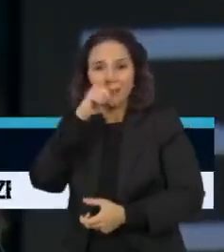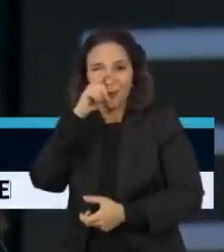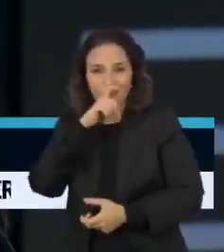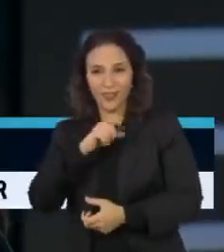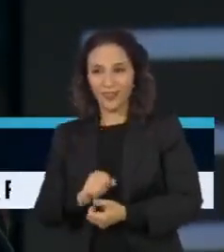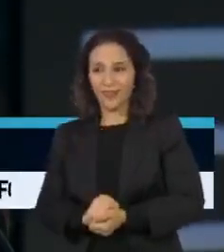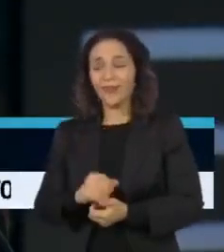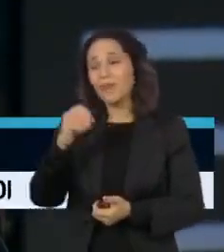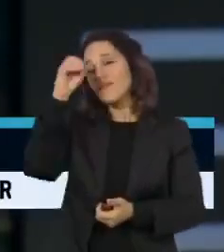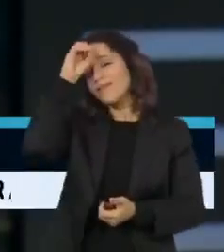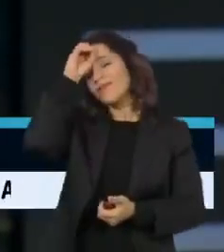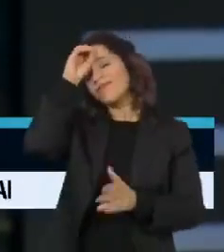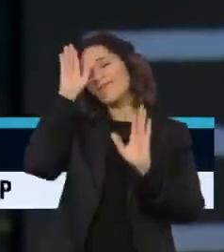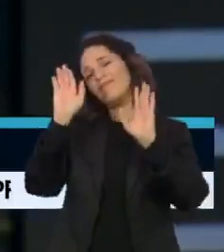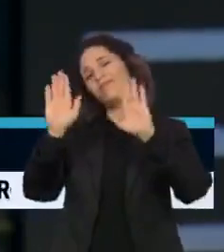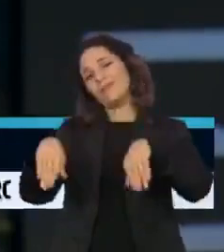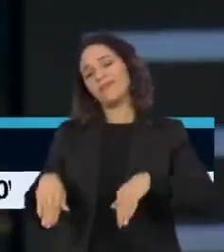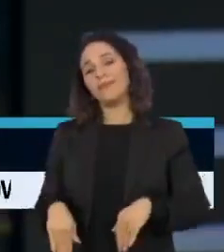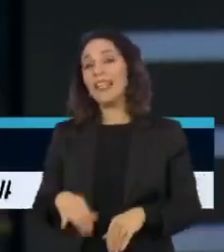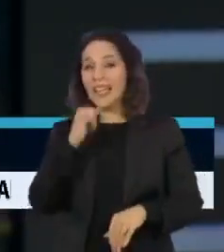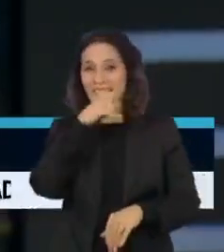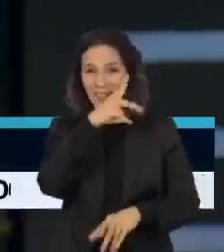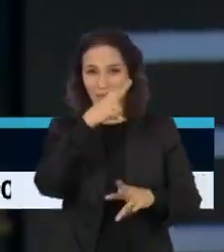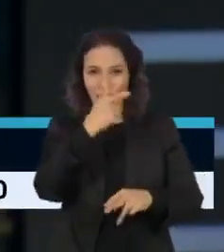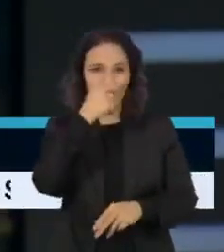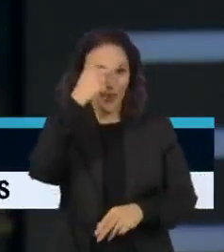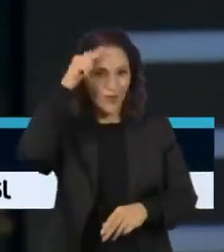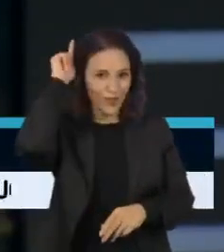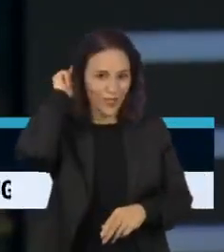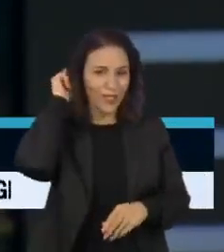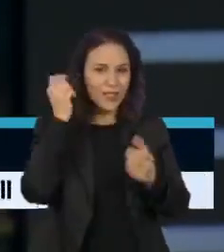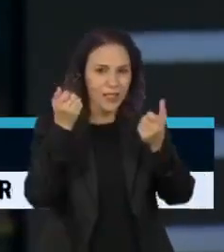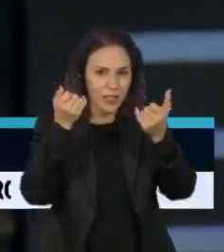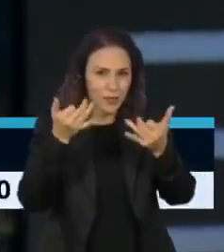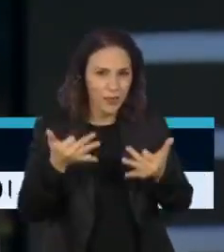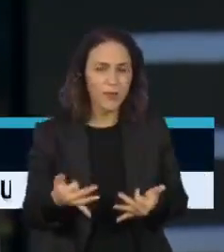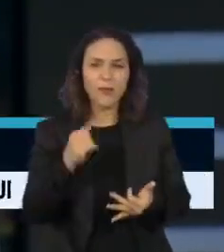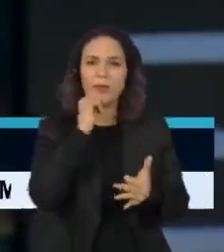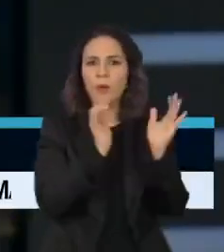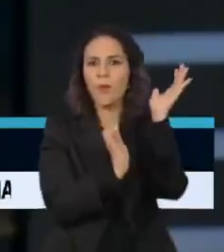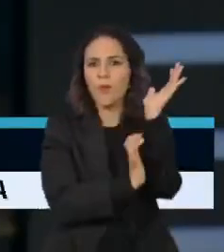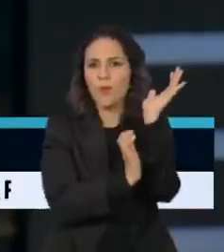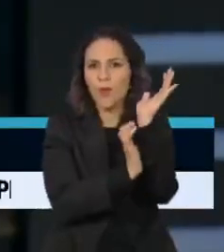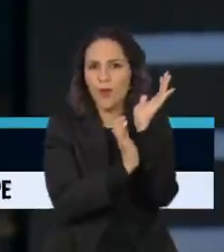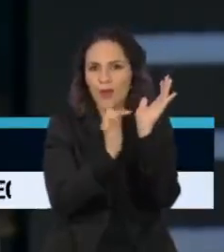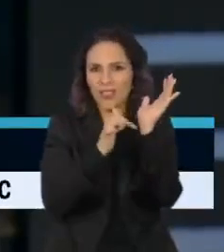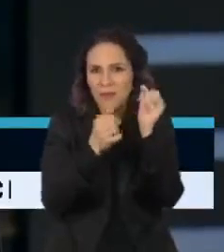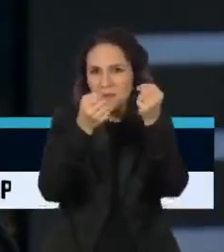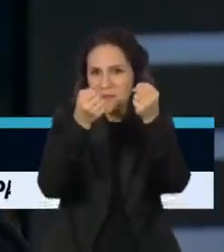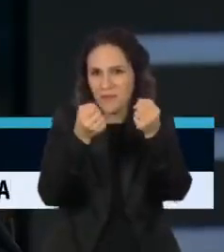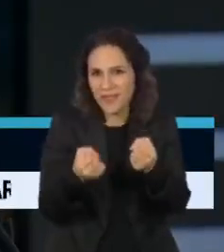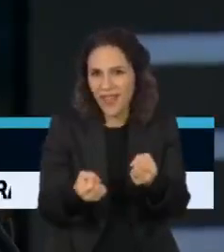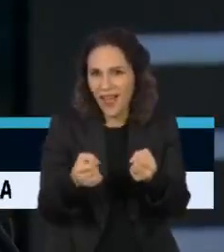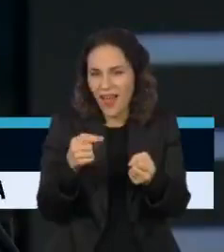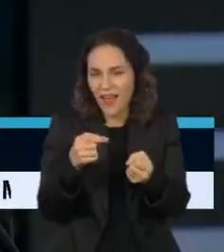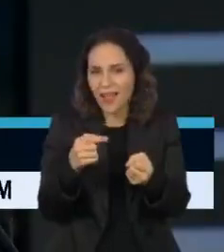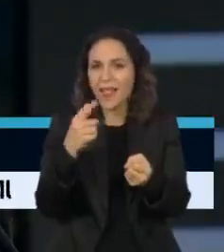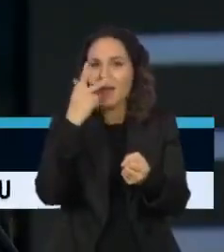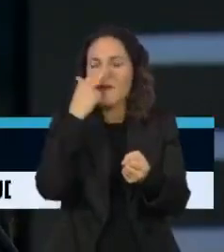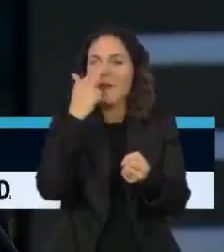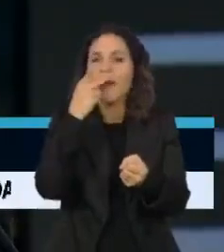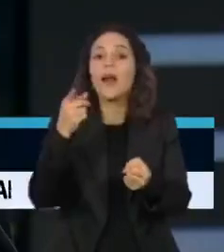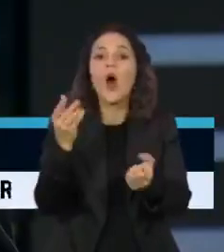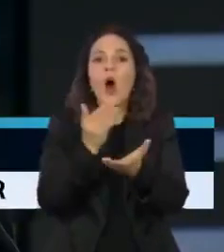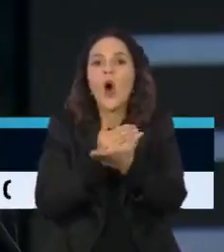dessa visão do curto prazo e avisando a burocracia é interessante que quando você torna a burocracia pesada você abre um